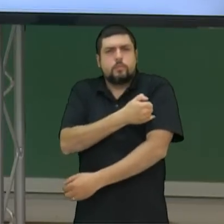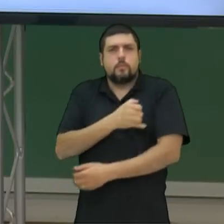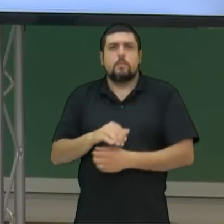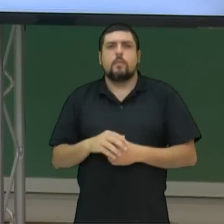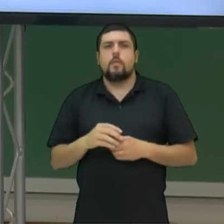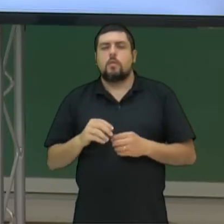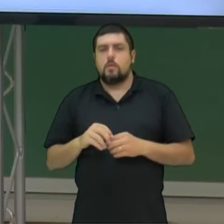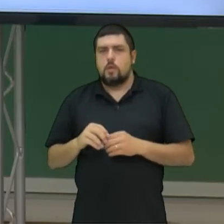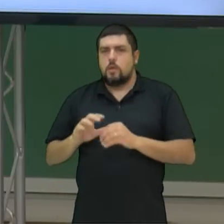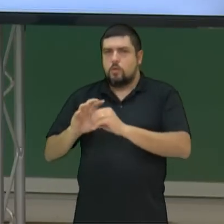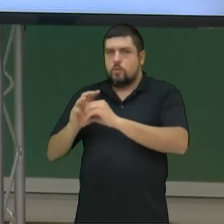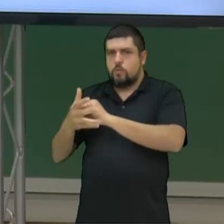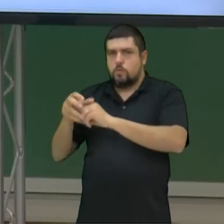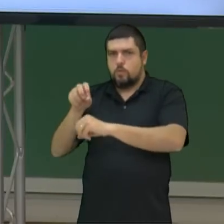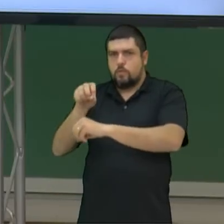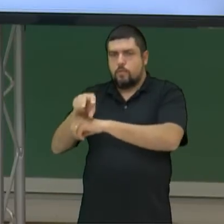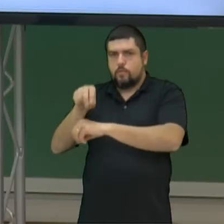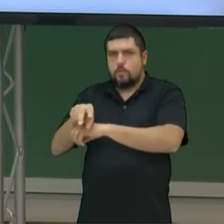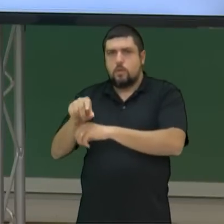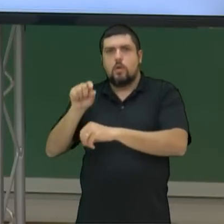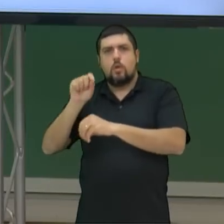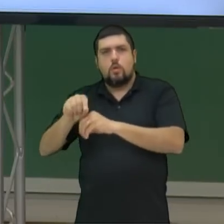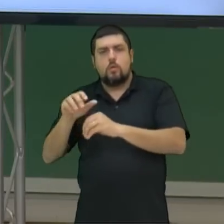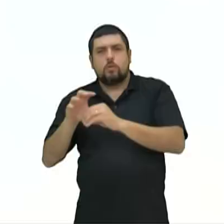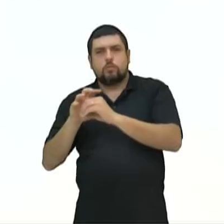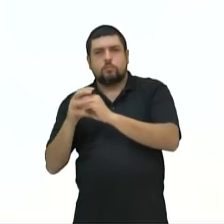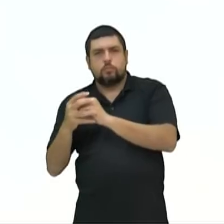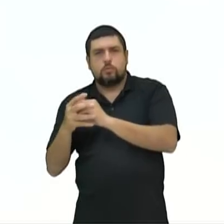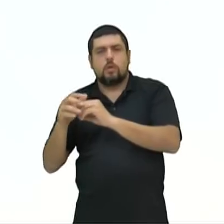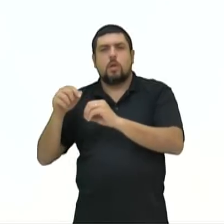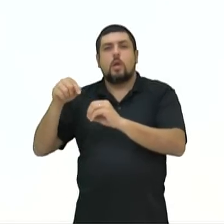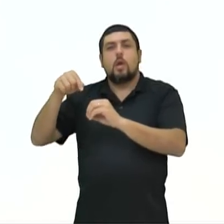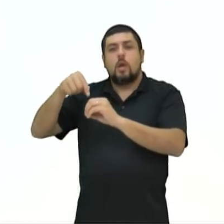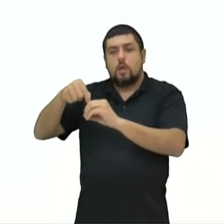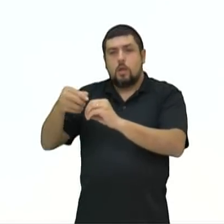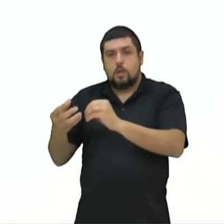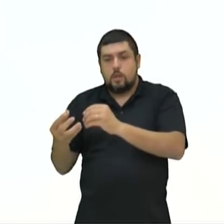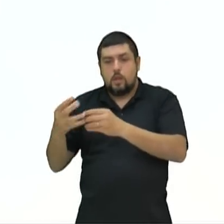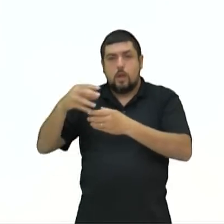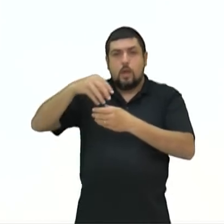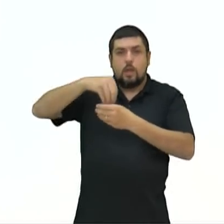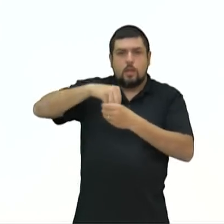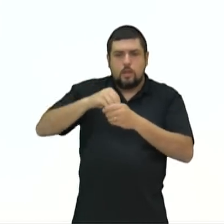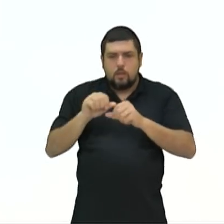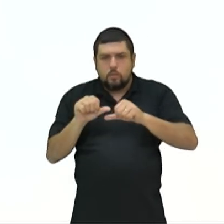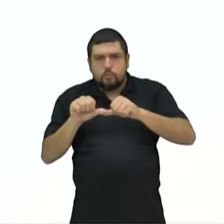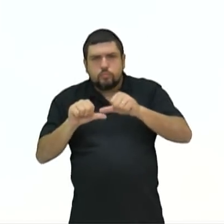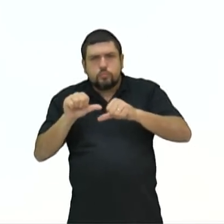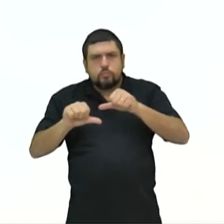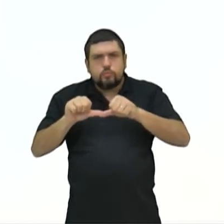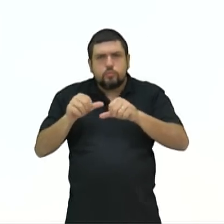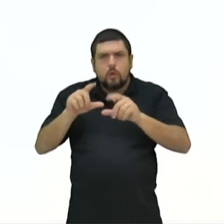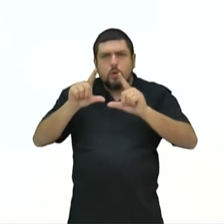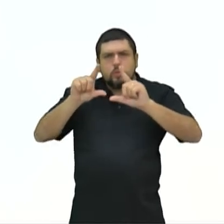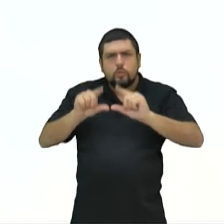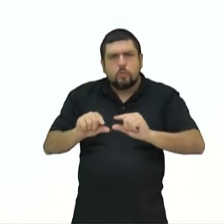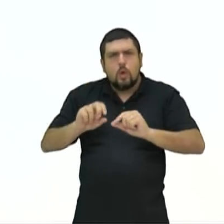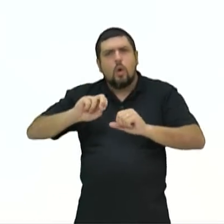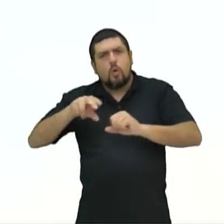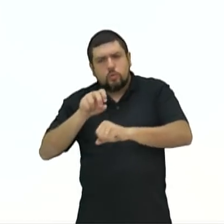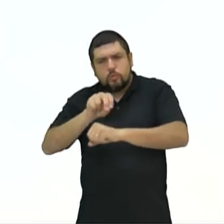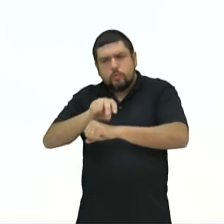pegam o vírus, que está chamado aqui de vírus selvagem, né? Modificam, atenuam ele ou ainda matam o